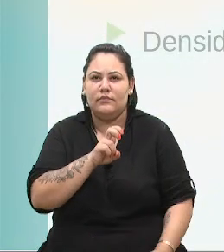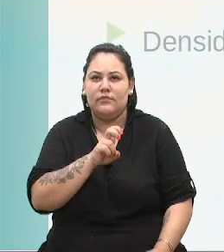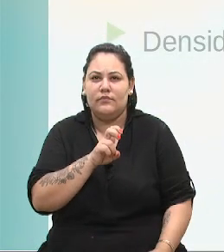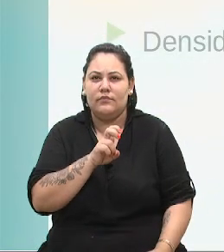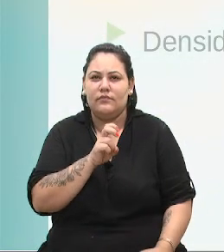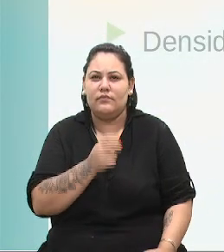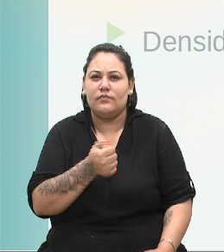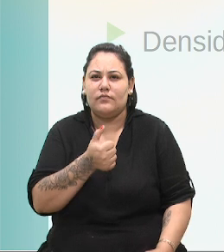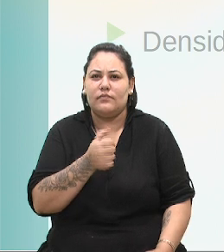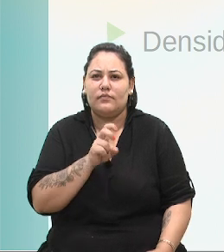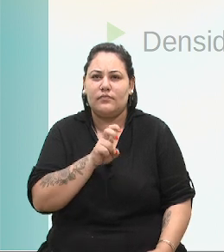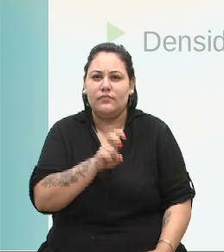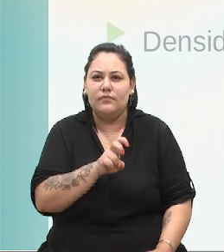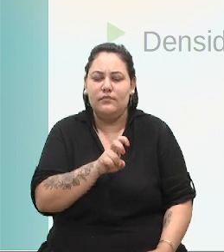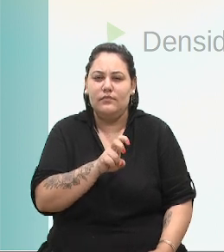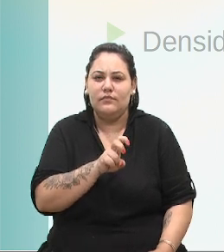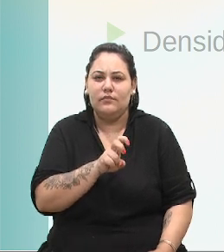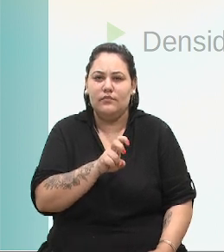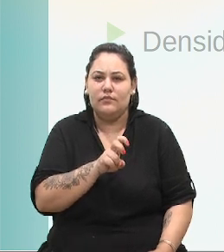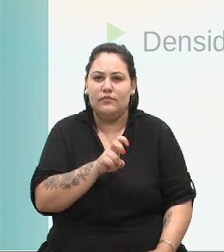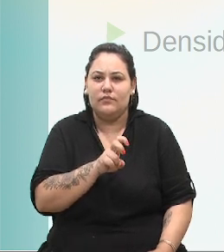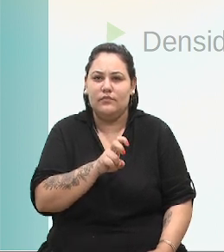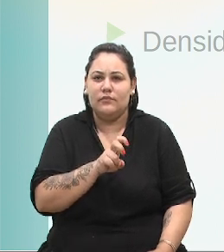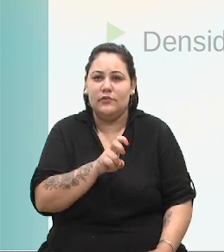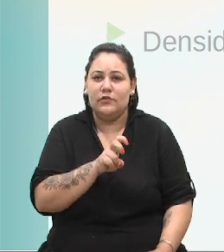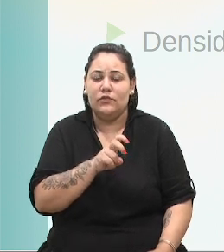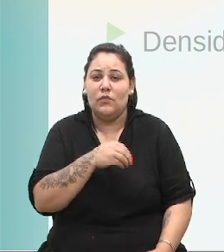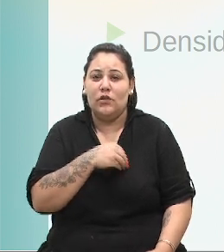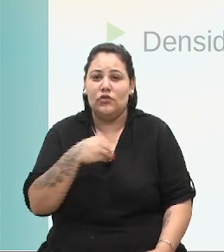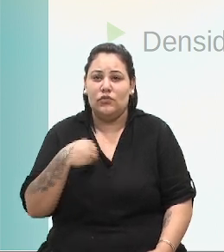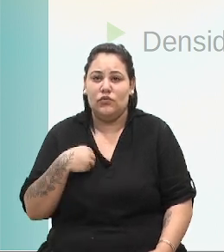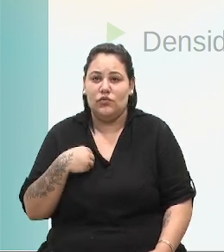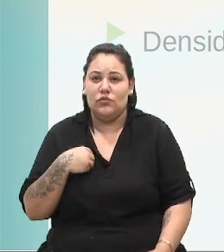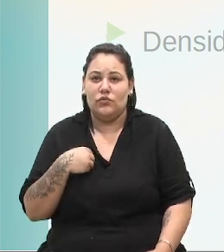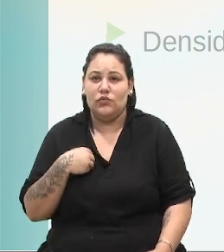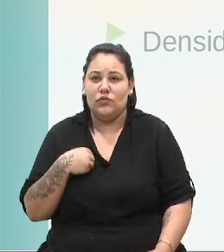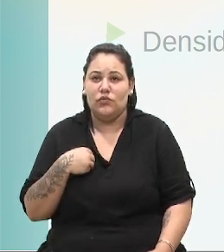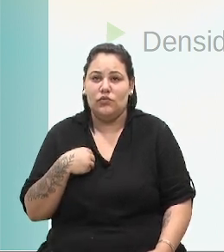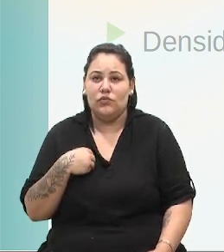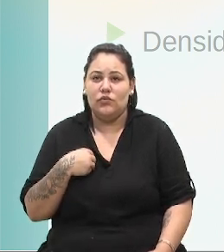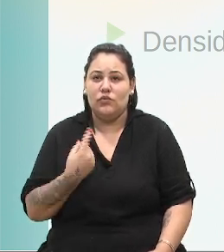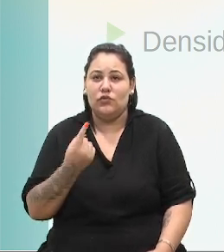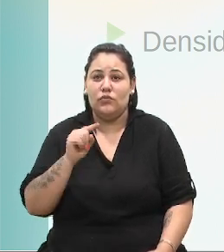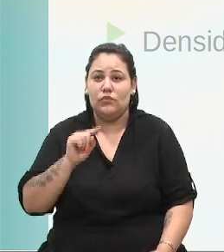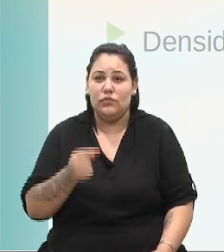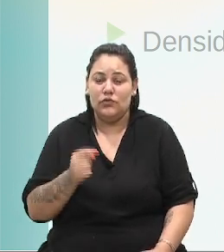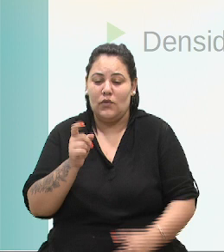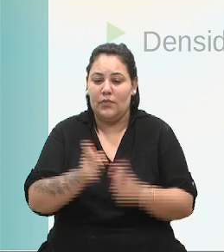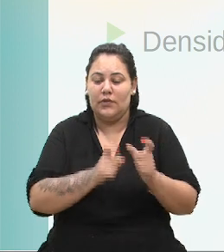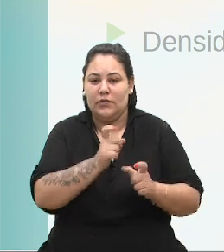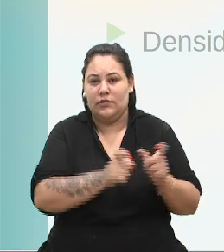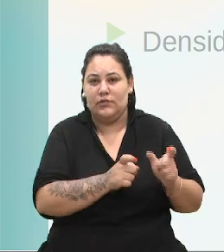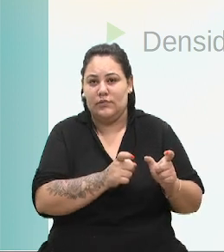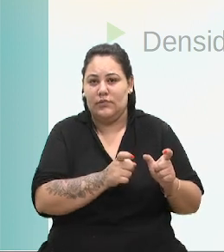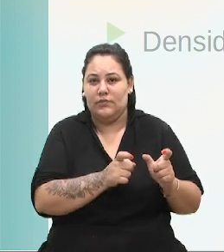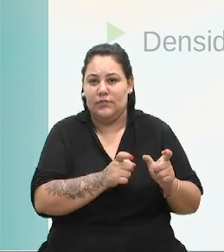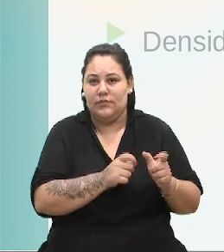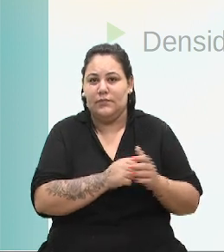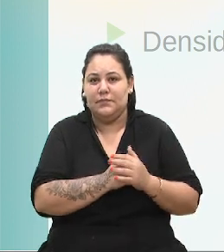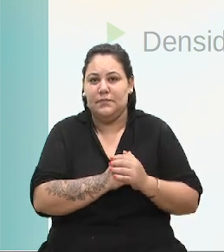5,5 médicos por 1.000 habitantes, que é um número superior ao estabelecido pela Organização Mundial de